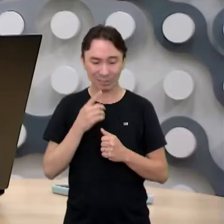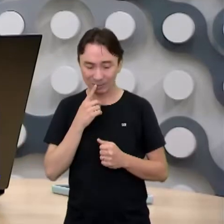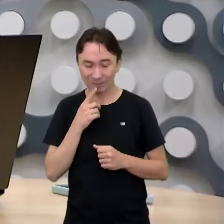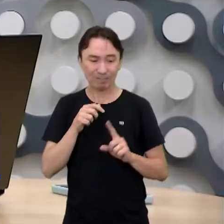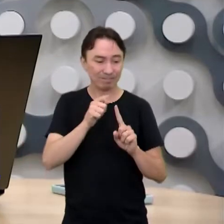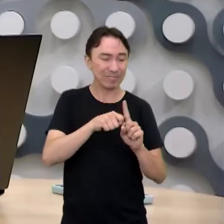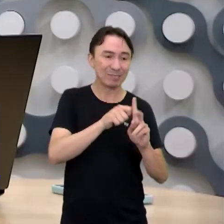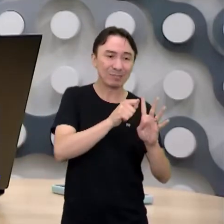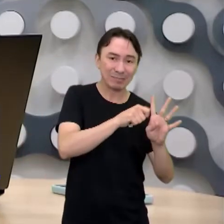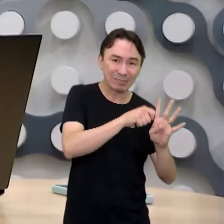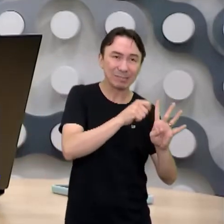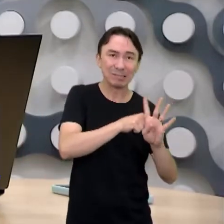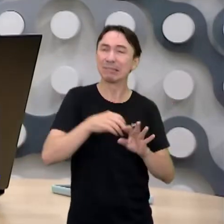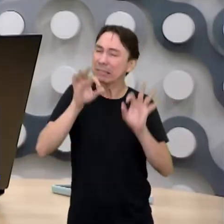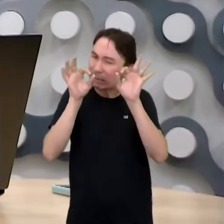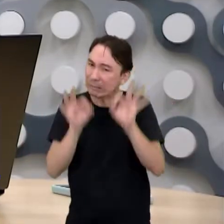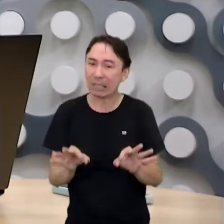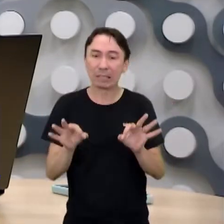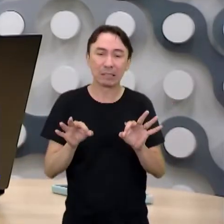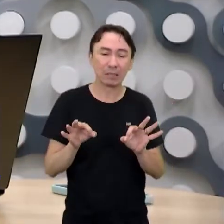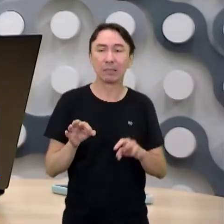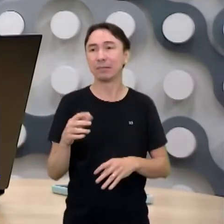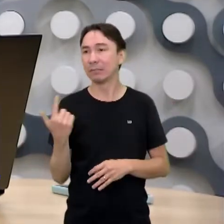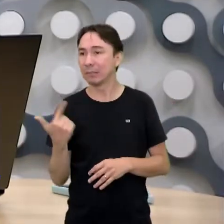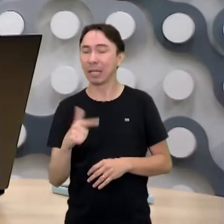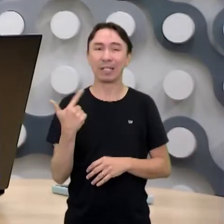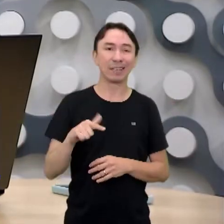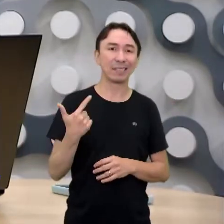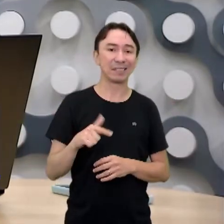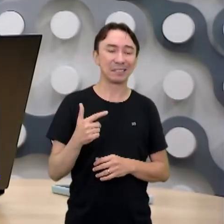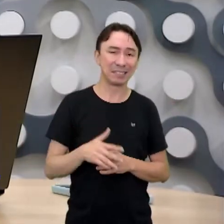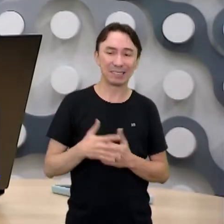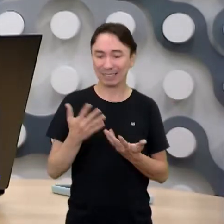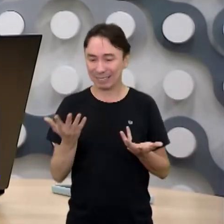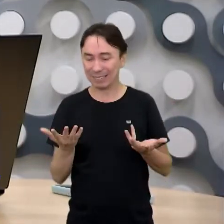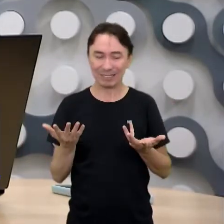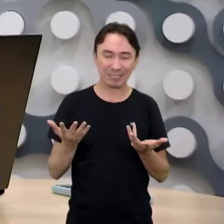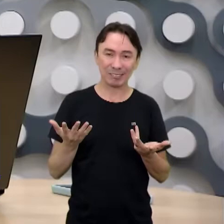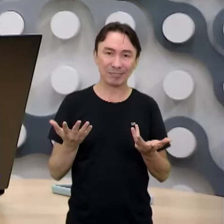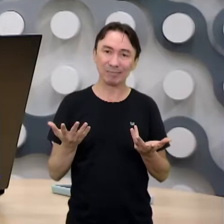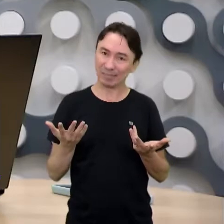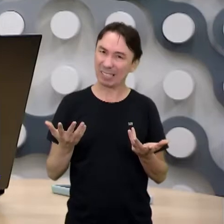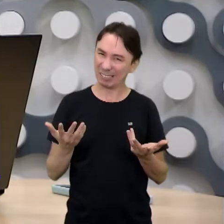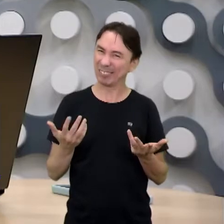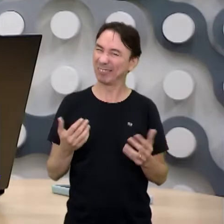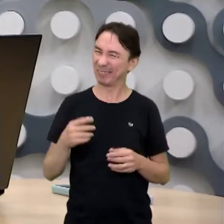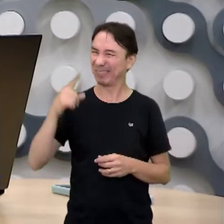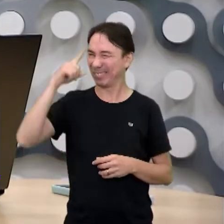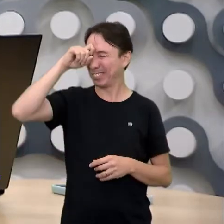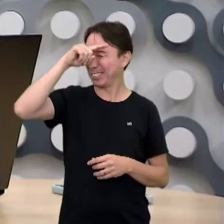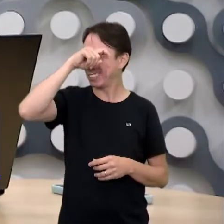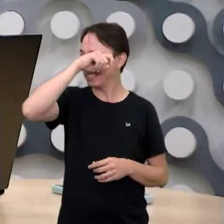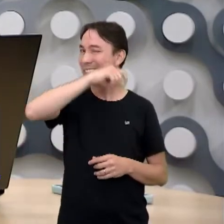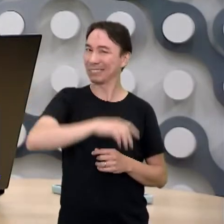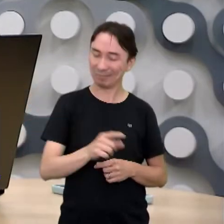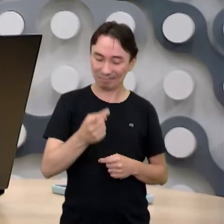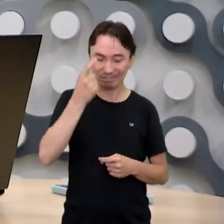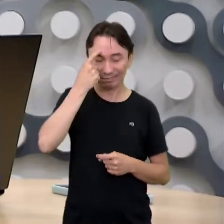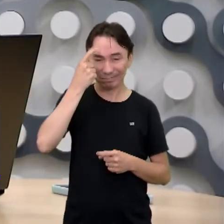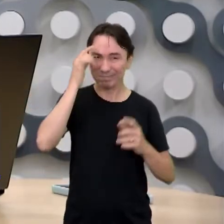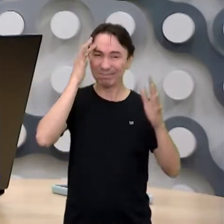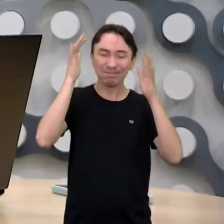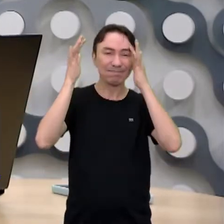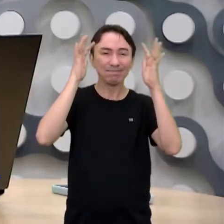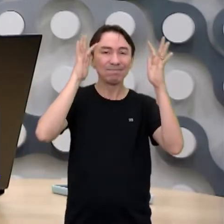uma renda diária, né, não sabendo se vai receber amanhã ou mês que vem, tá certo? Então tem que se pensar nisso. E